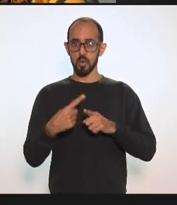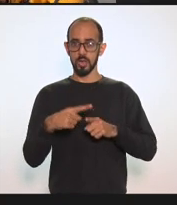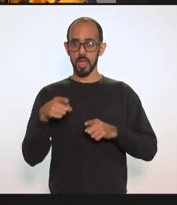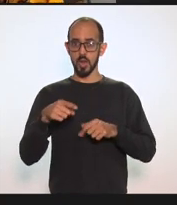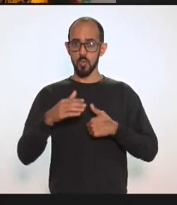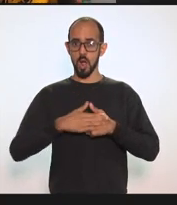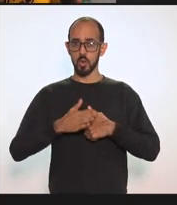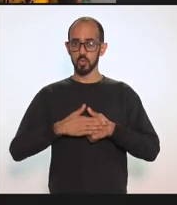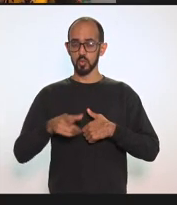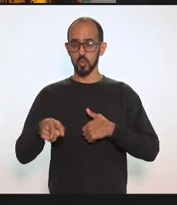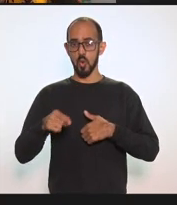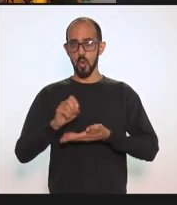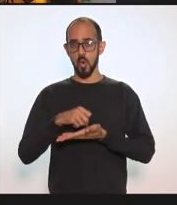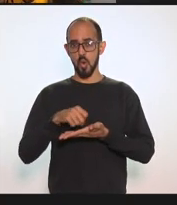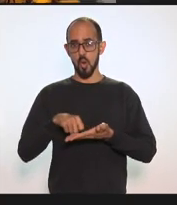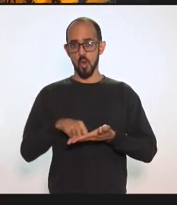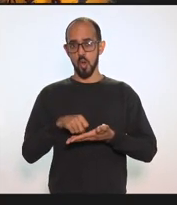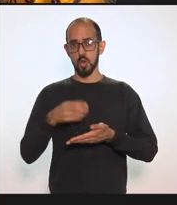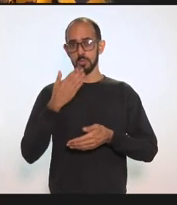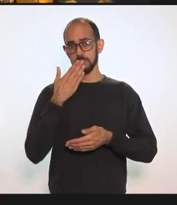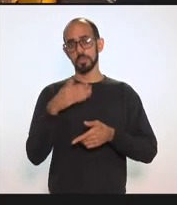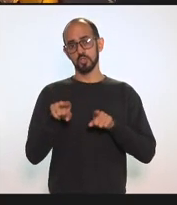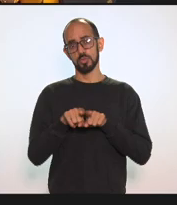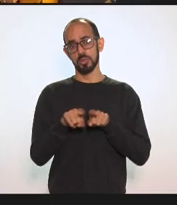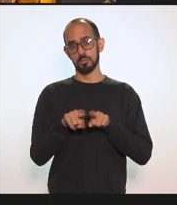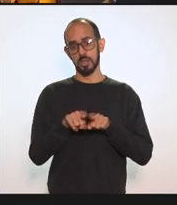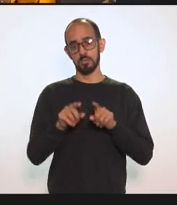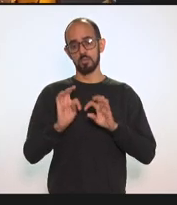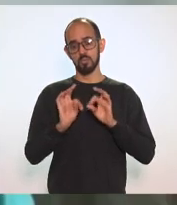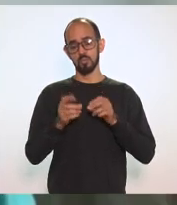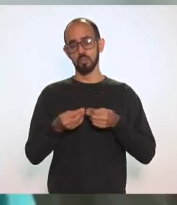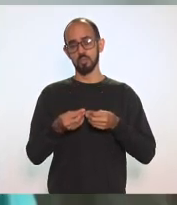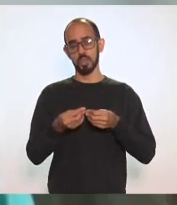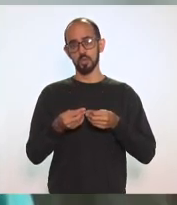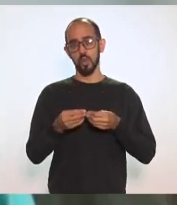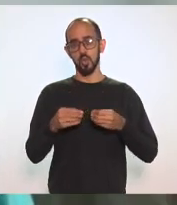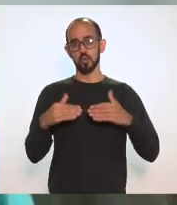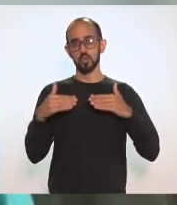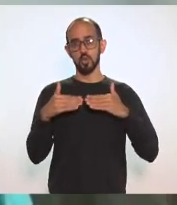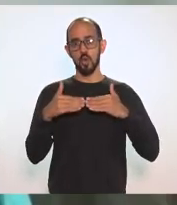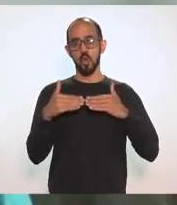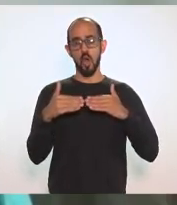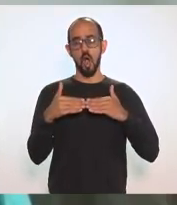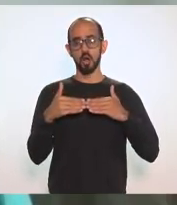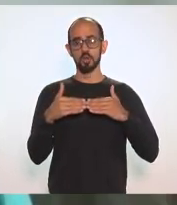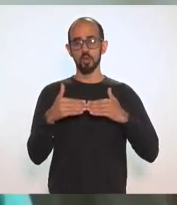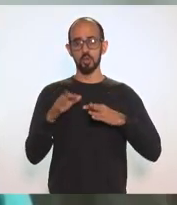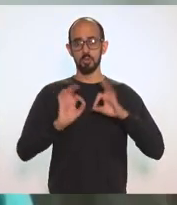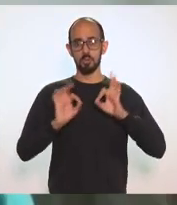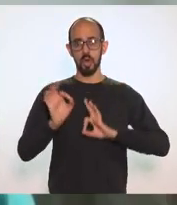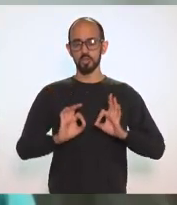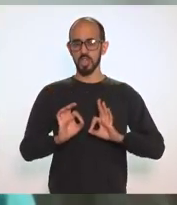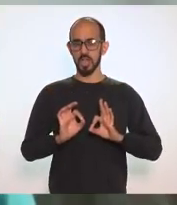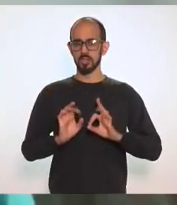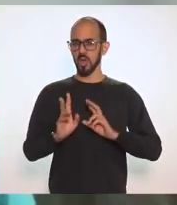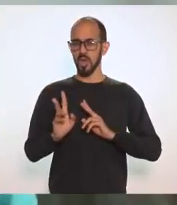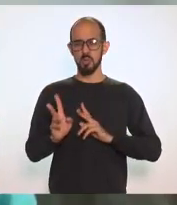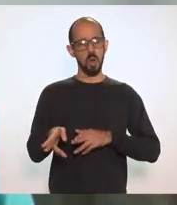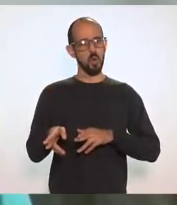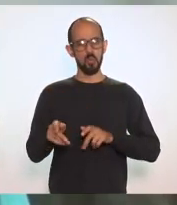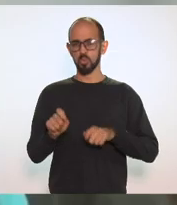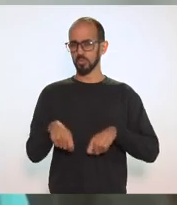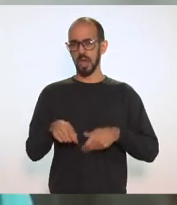assim pediu, porque foi unânime na audiência pública dizer que o projeto, como está, não podia